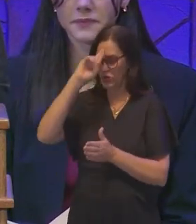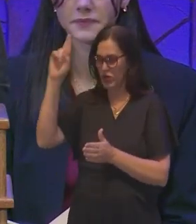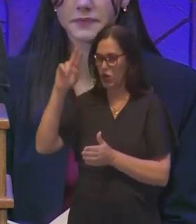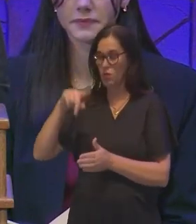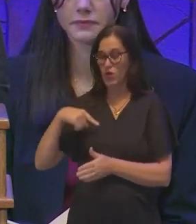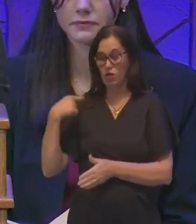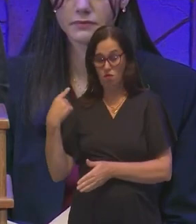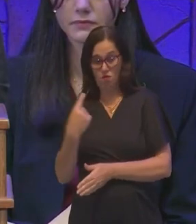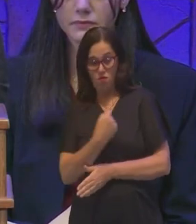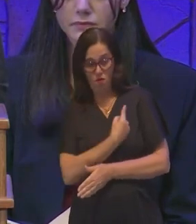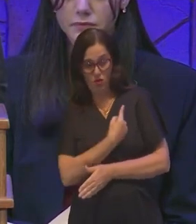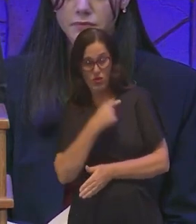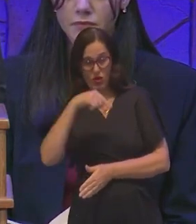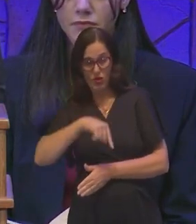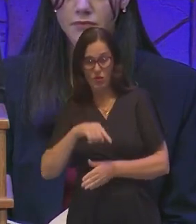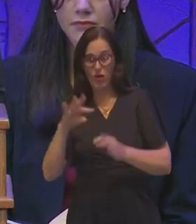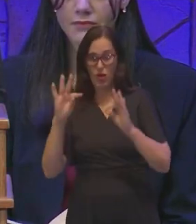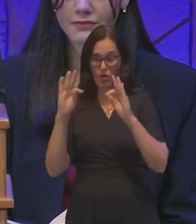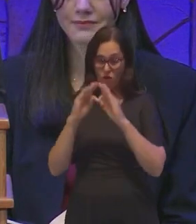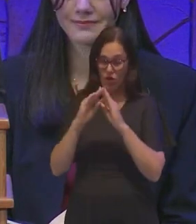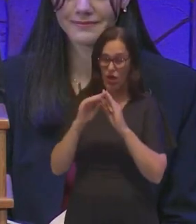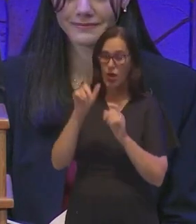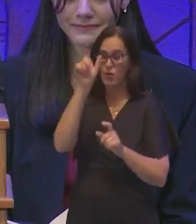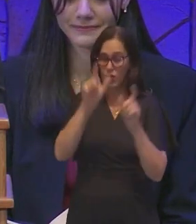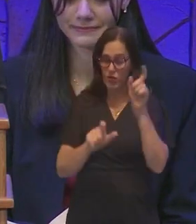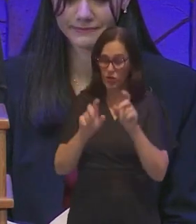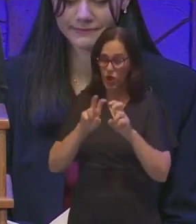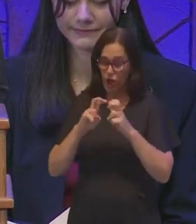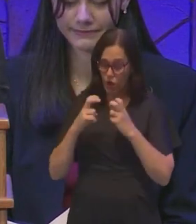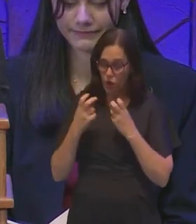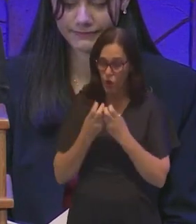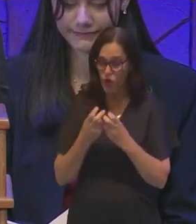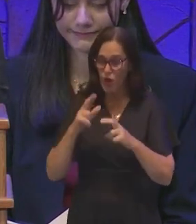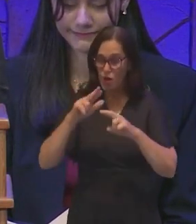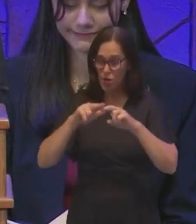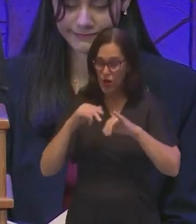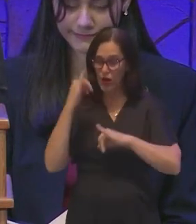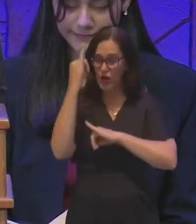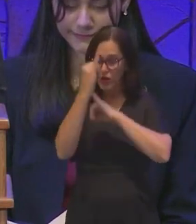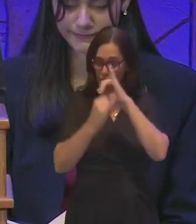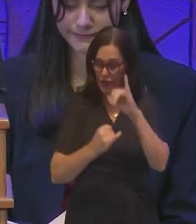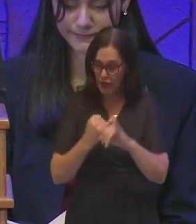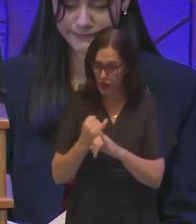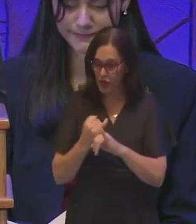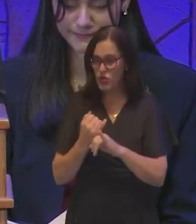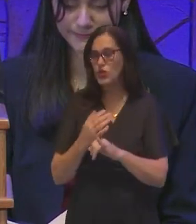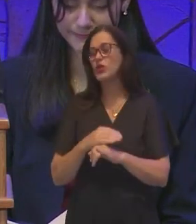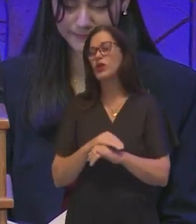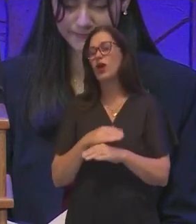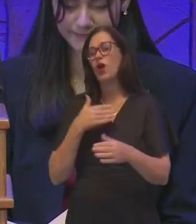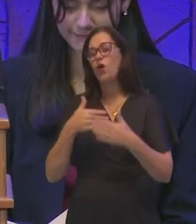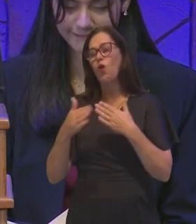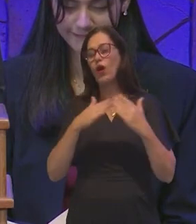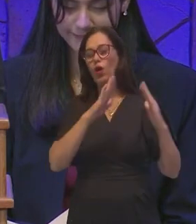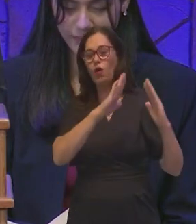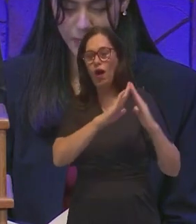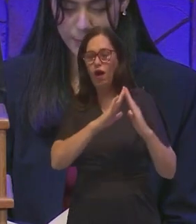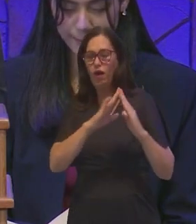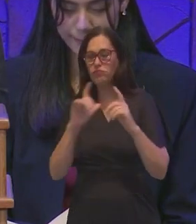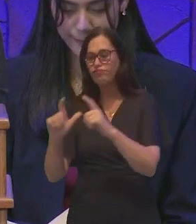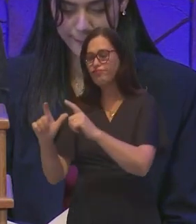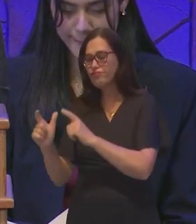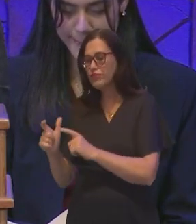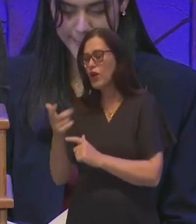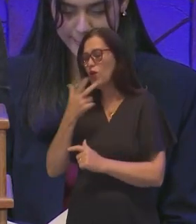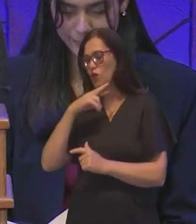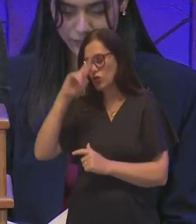nós que estamos aqui no santuário, para aqueles que cultuam diretamente da sua casa, pela internet ou de qualquer lugar que se encontrem,